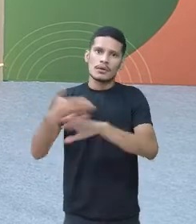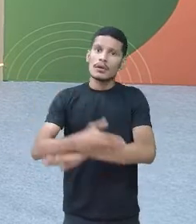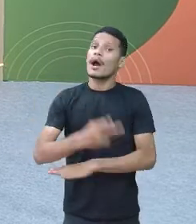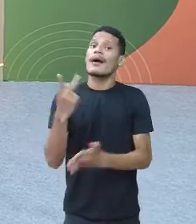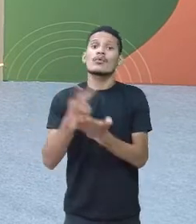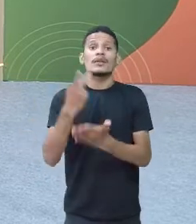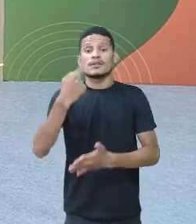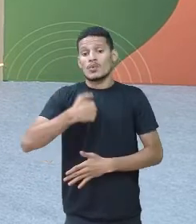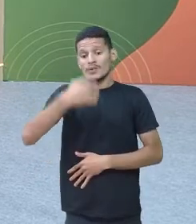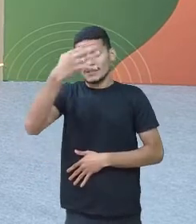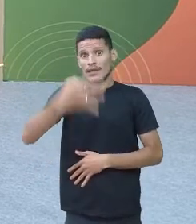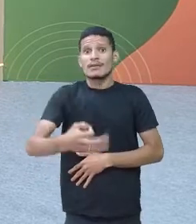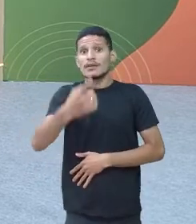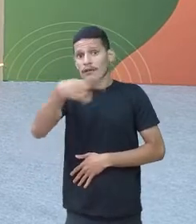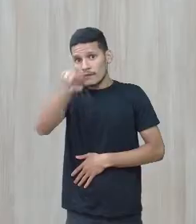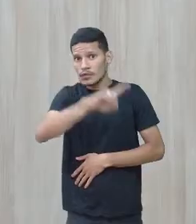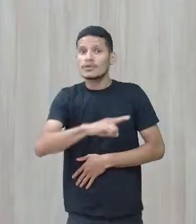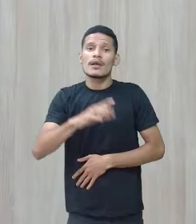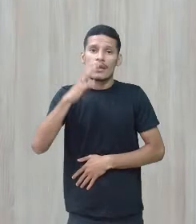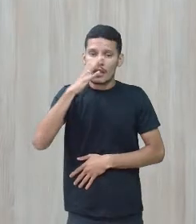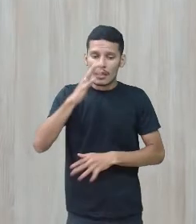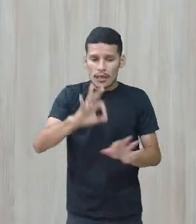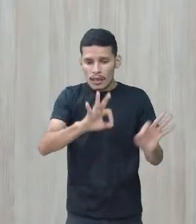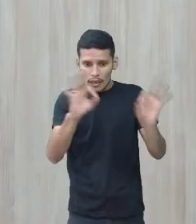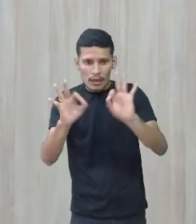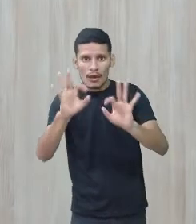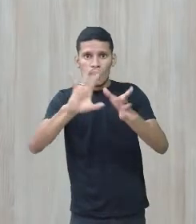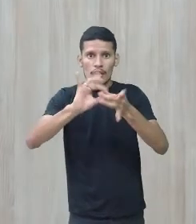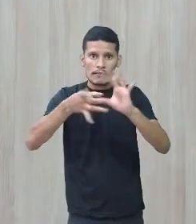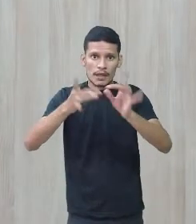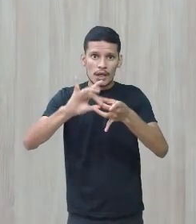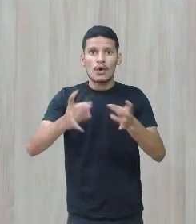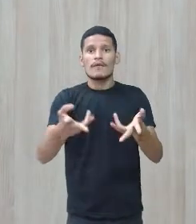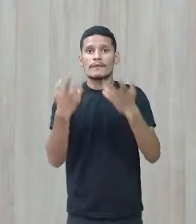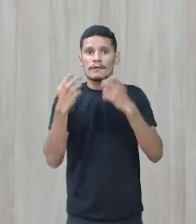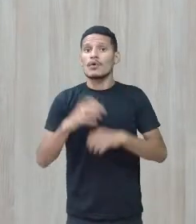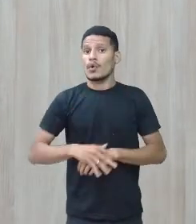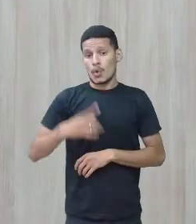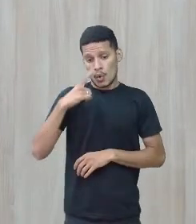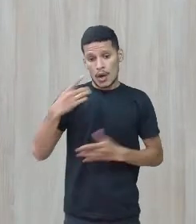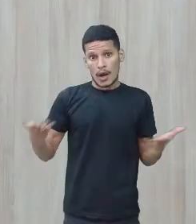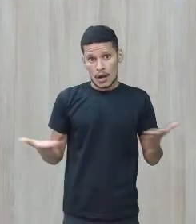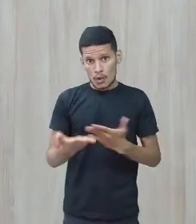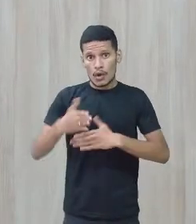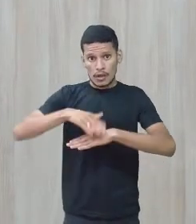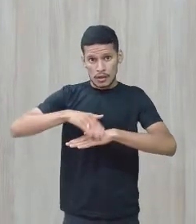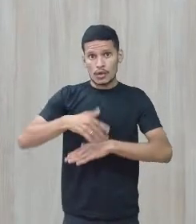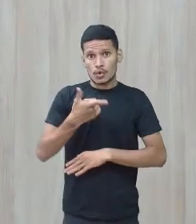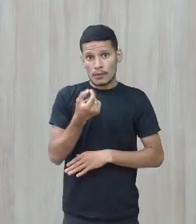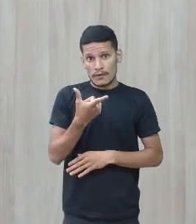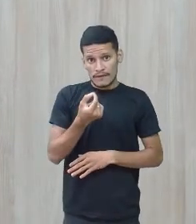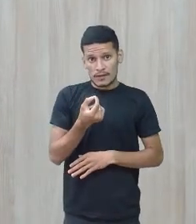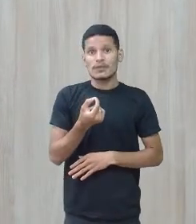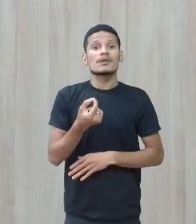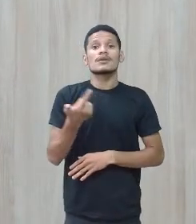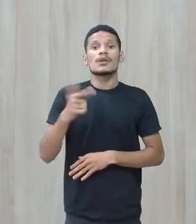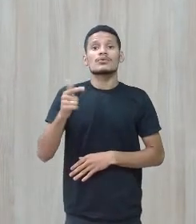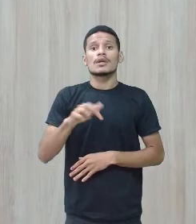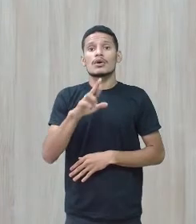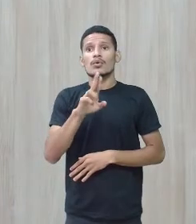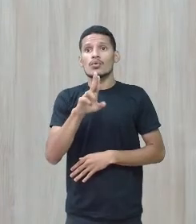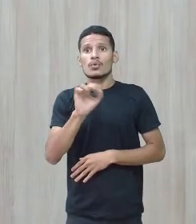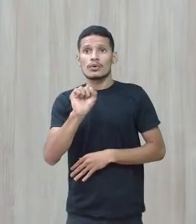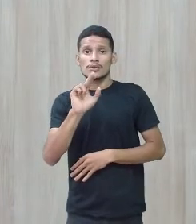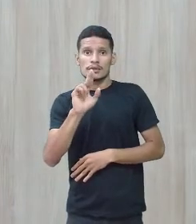tenho certeza que você que assistiu à Olimpíada observou. Que na Olimpíada agora, em 2020, não se tinha o nome Rússia,